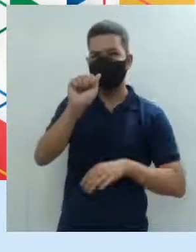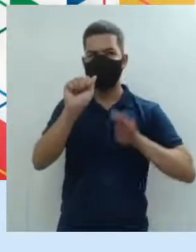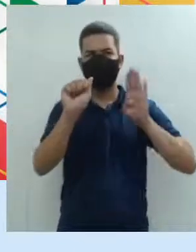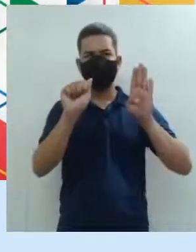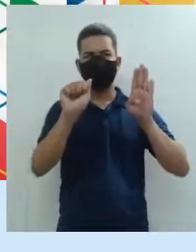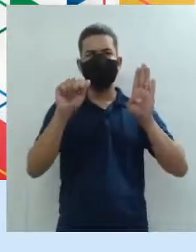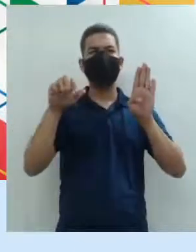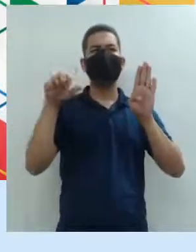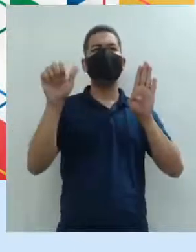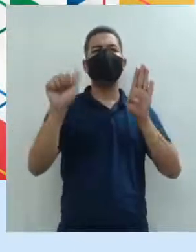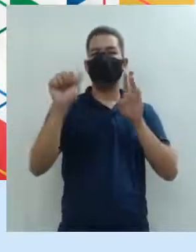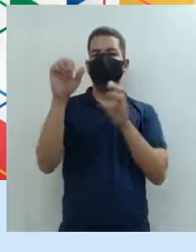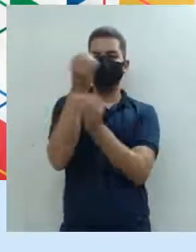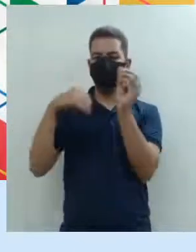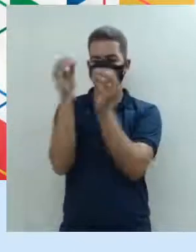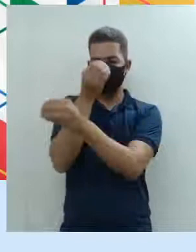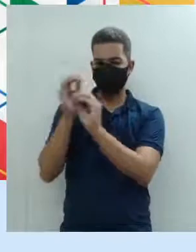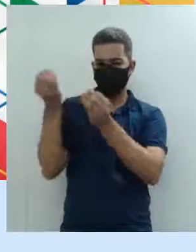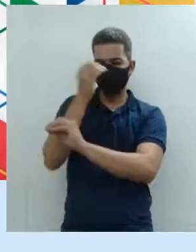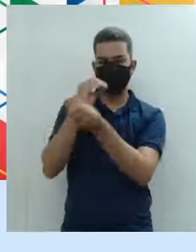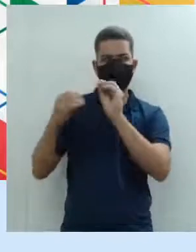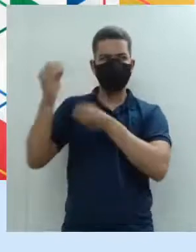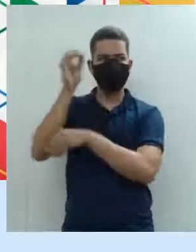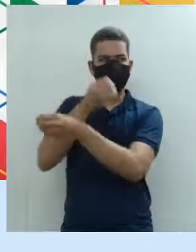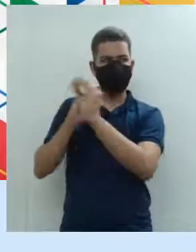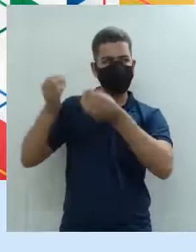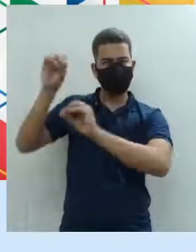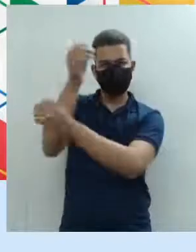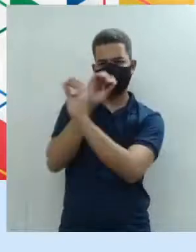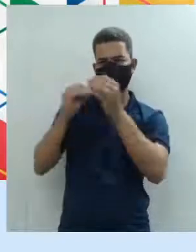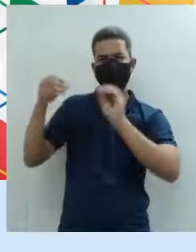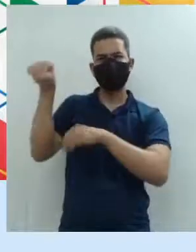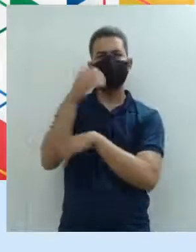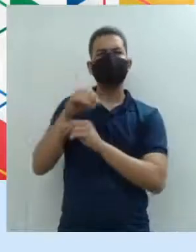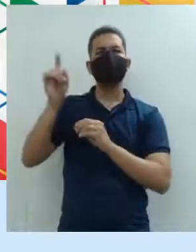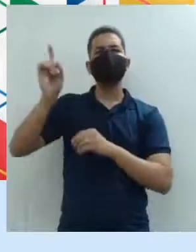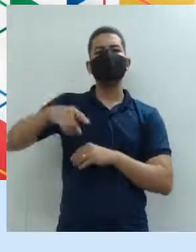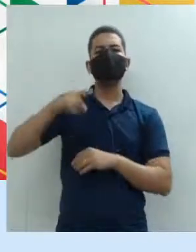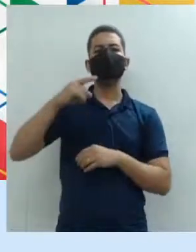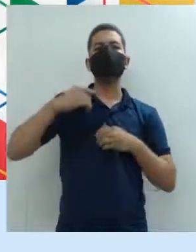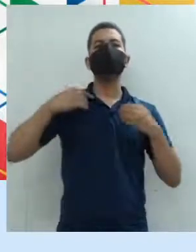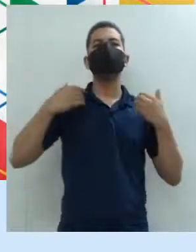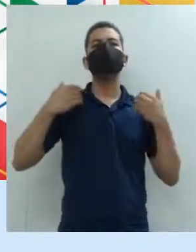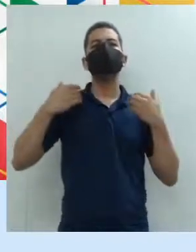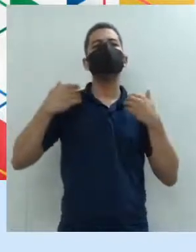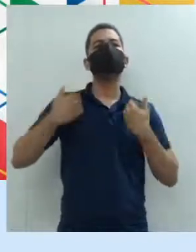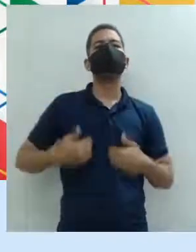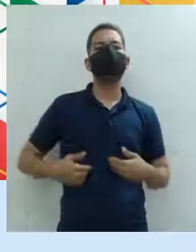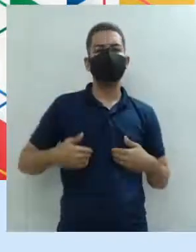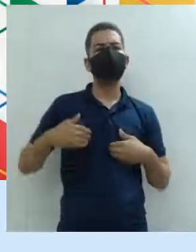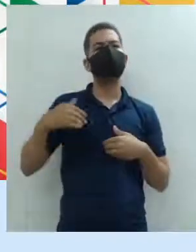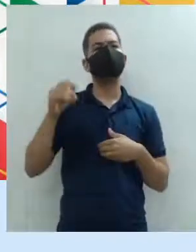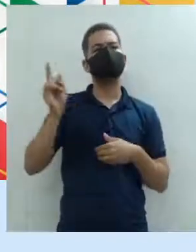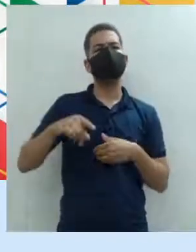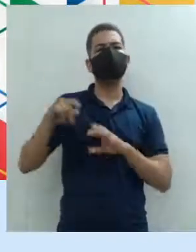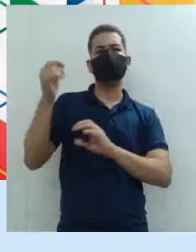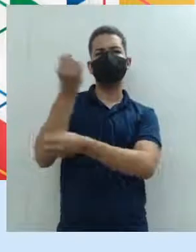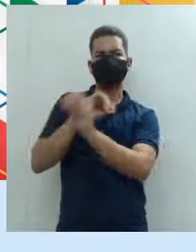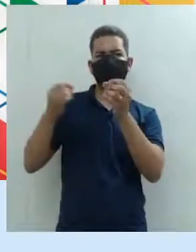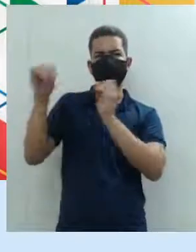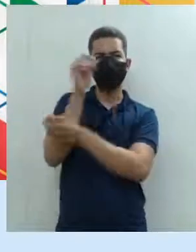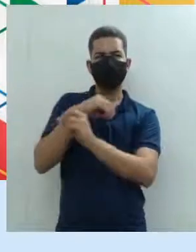corpo A, essas bolas que estão se movimentando aí, essas bolinhas, são as partículas do corpo, né? Então, elas estão se movimentando com uma